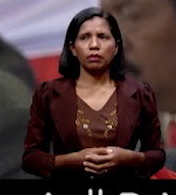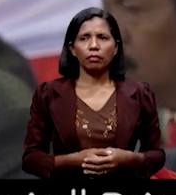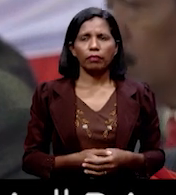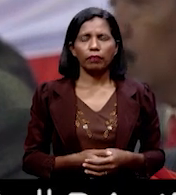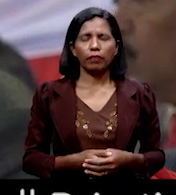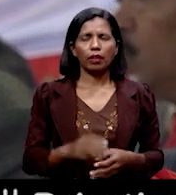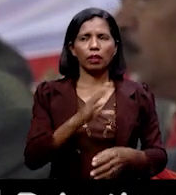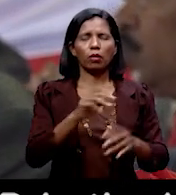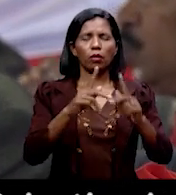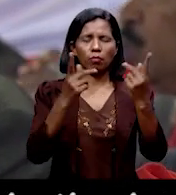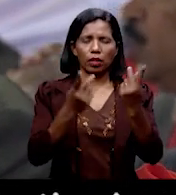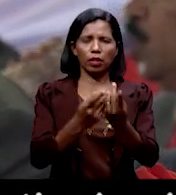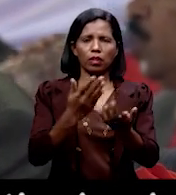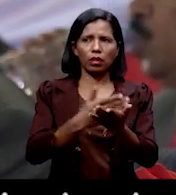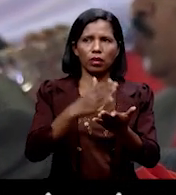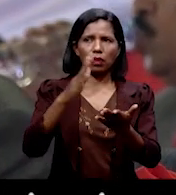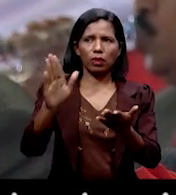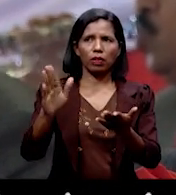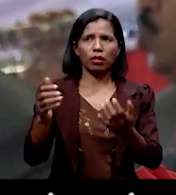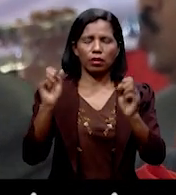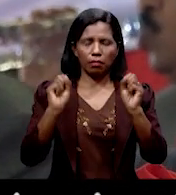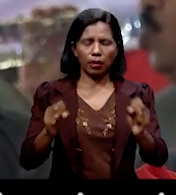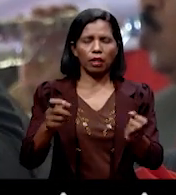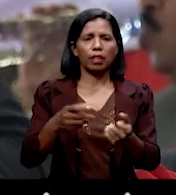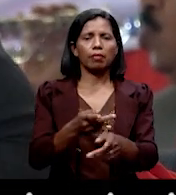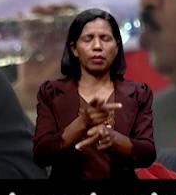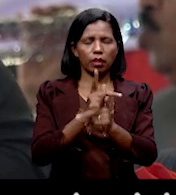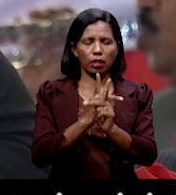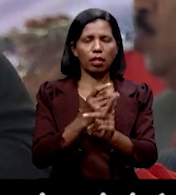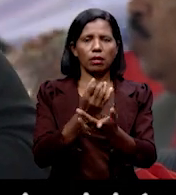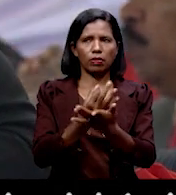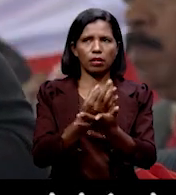kumpanyi sirene besosa, sebele deve hele sirene osa. Ne tapa produtu baraglu.